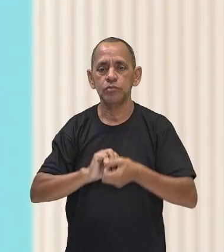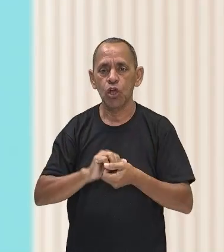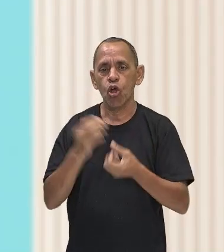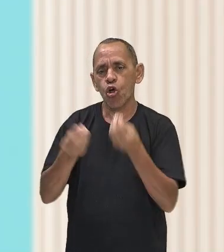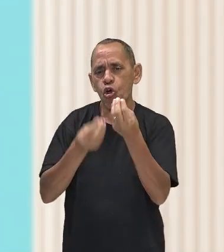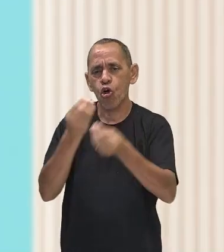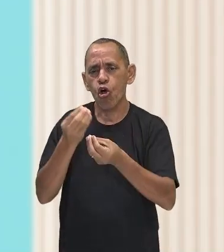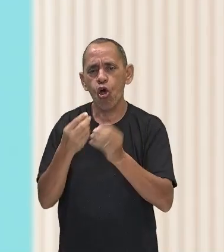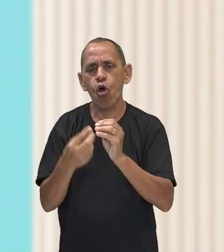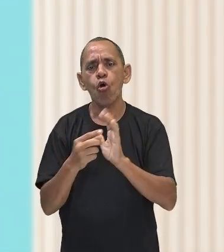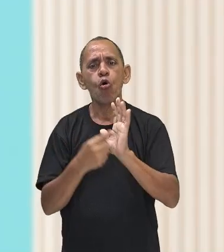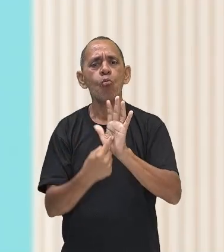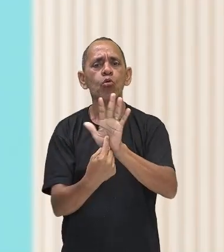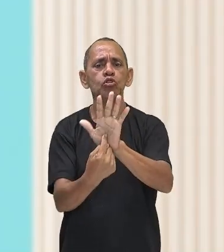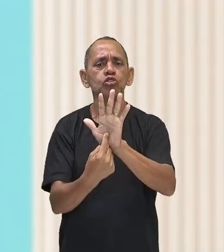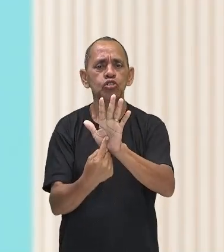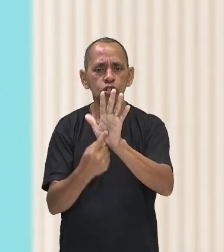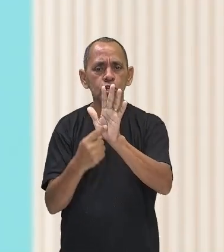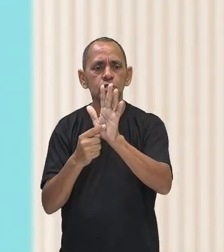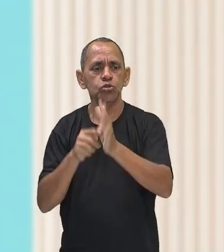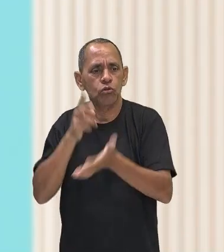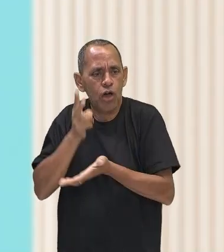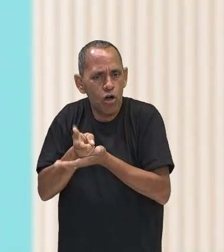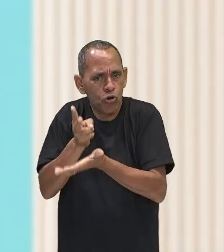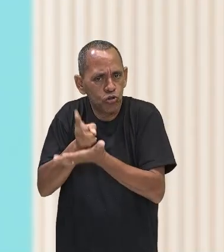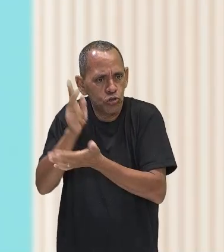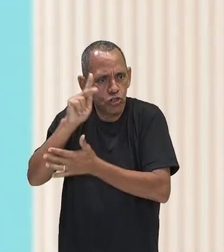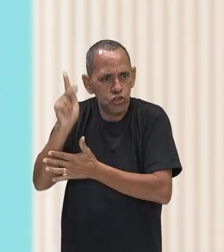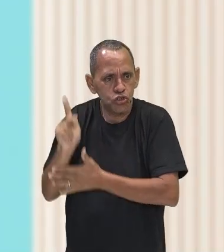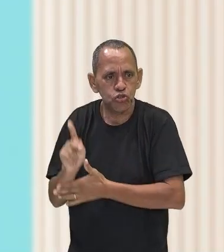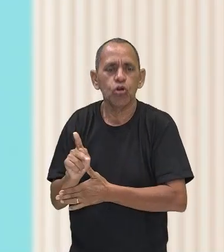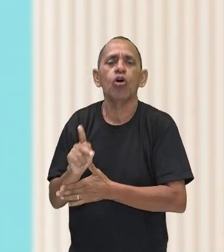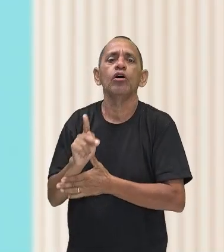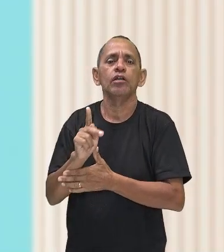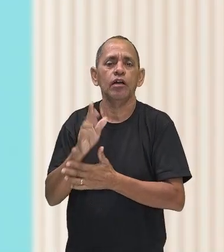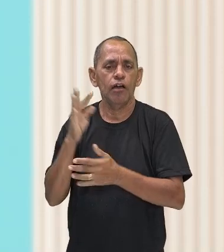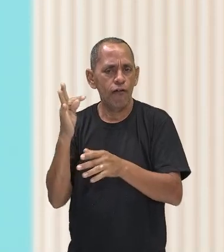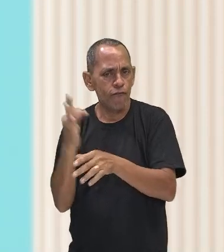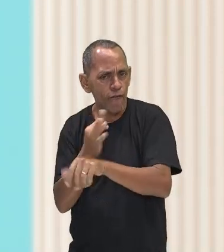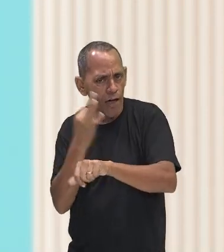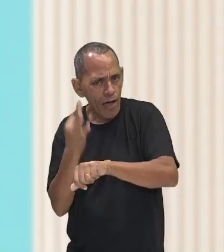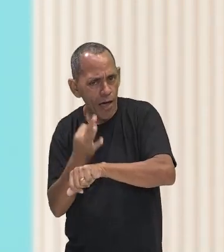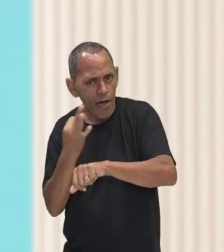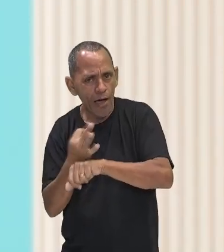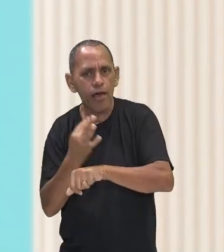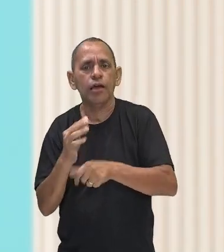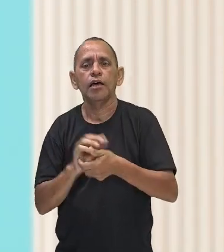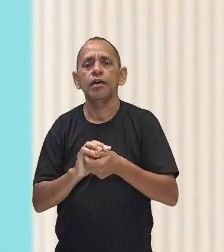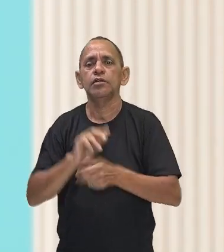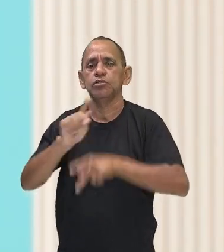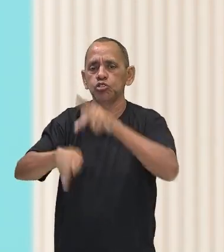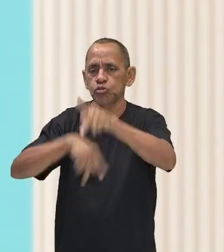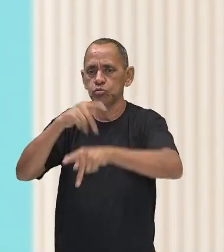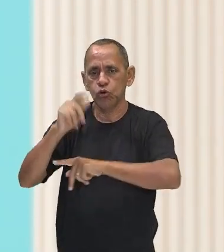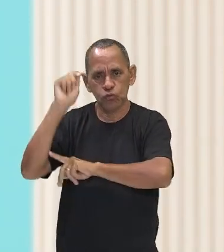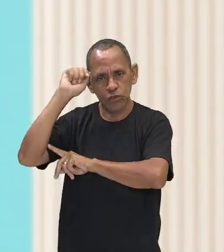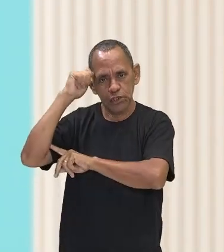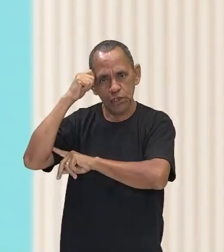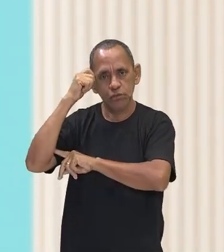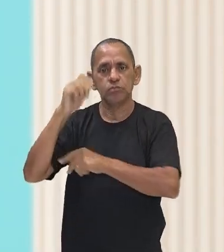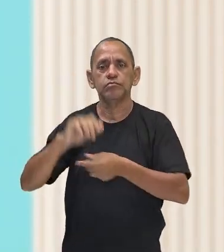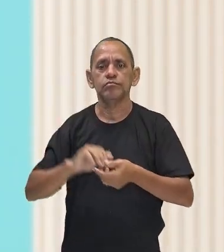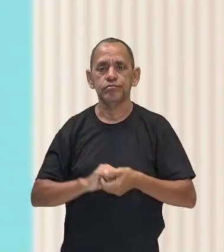resistência e resiliência histórica das populações negras certo então o que que isso significa